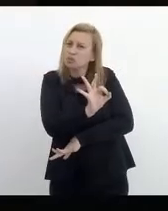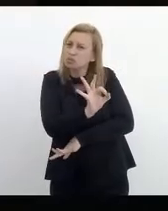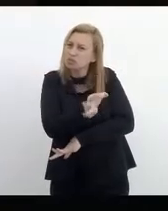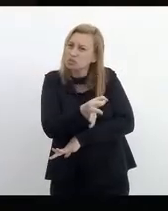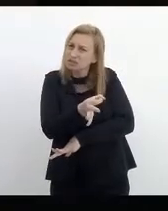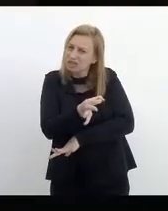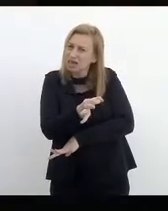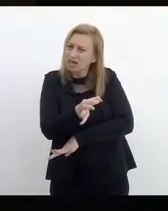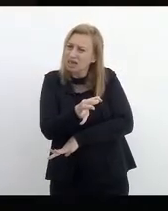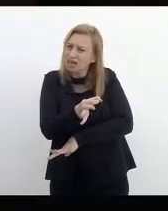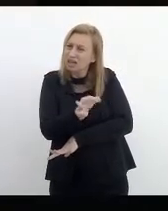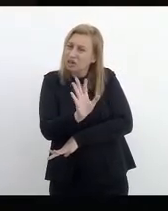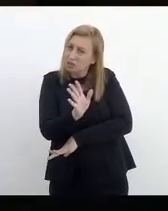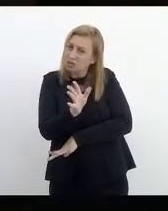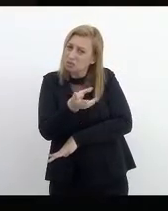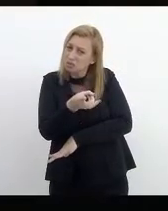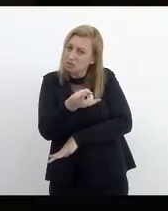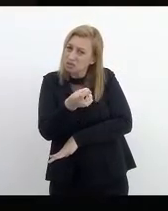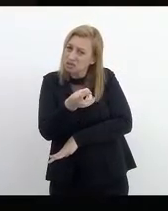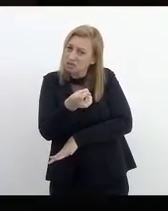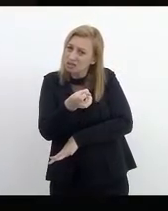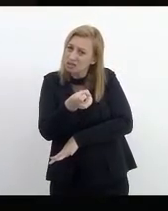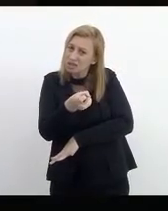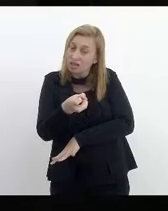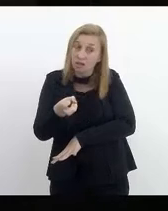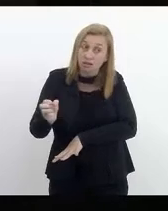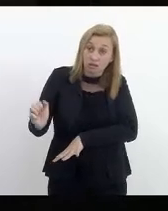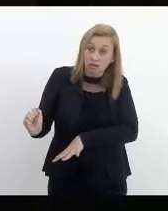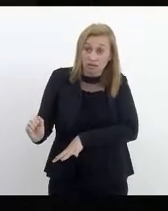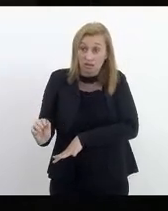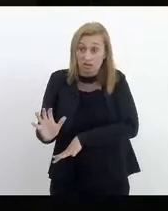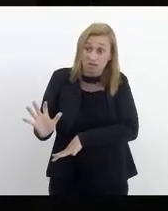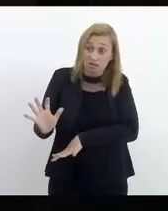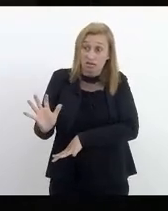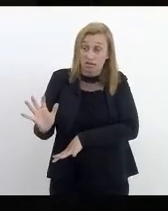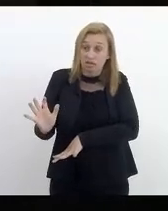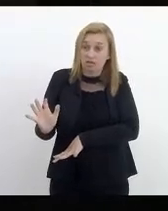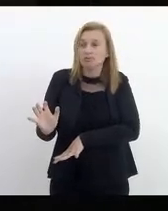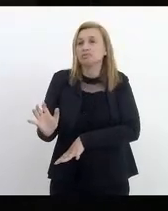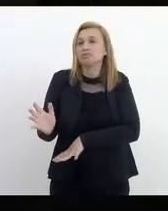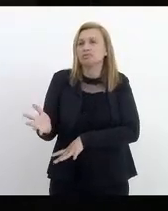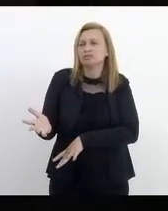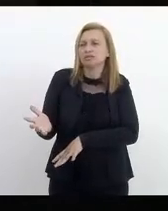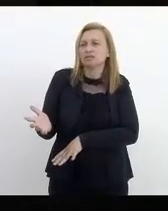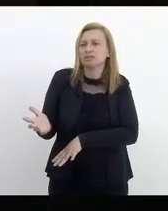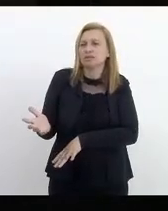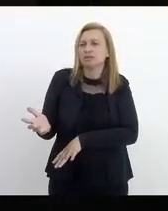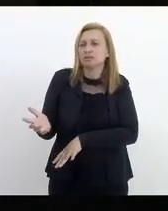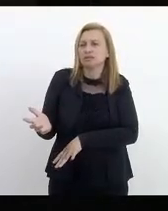exagero tá bom grande exagero na